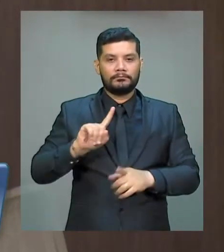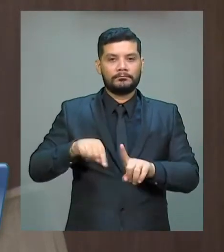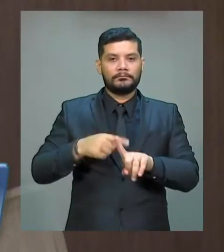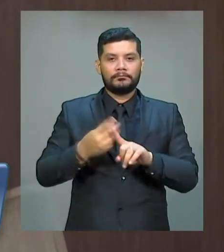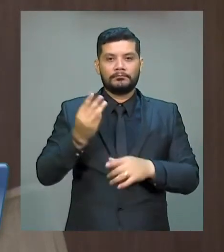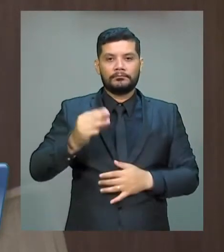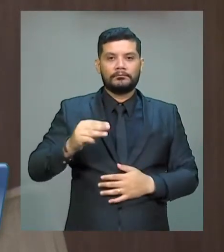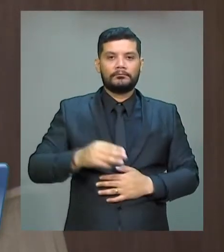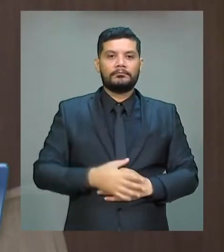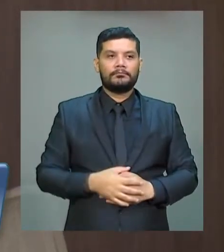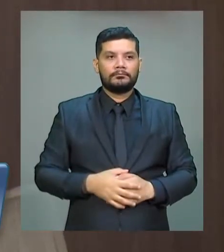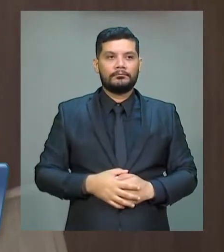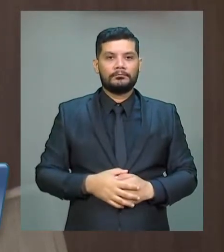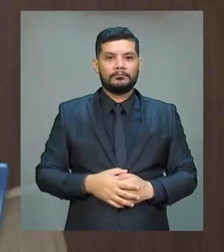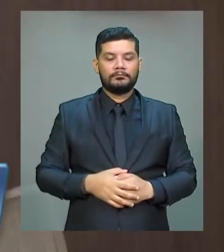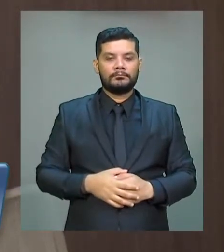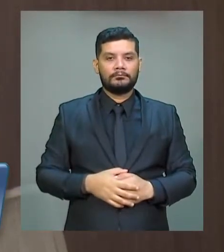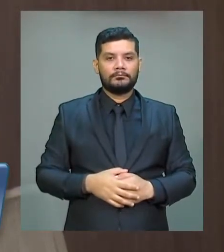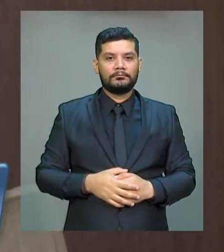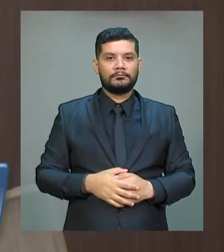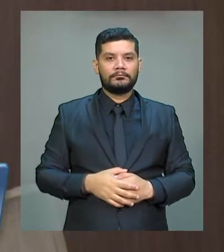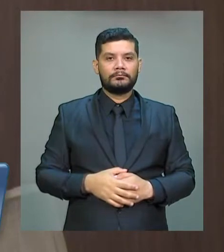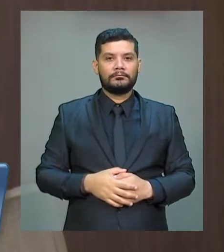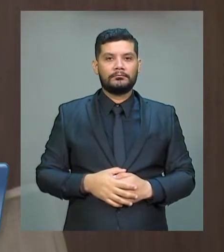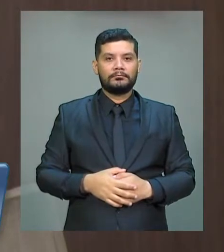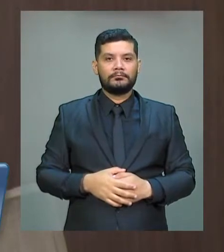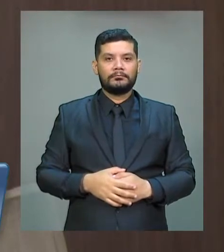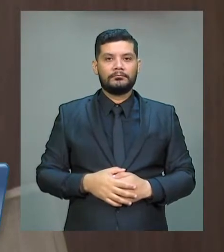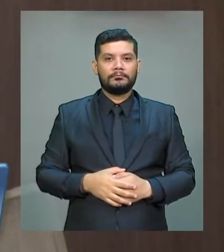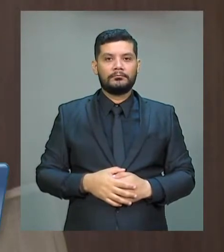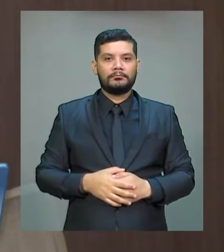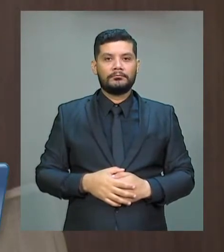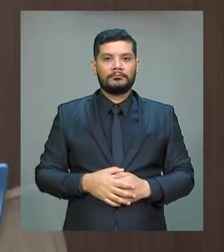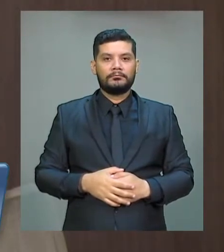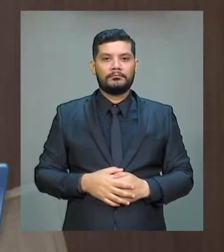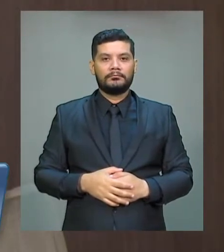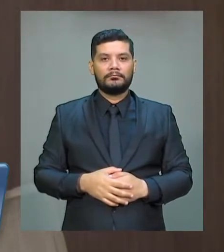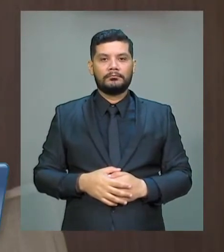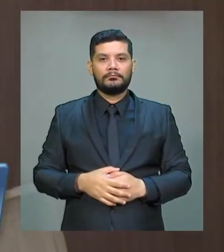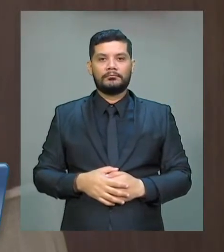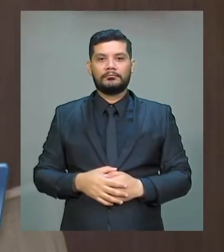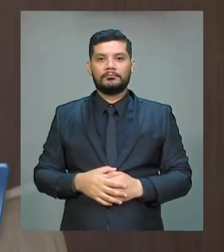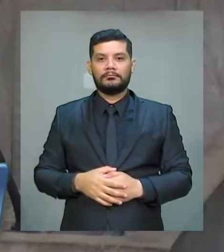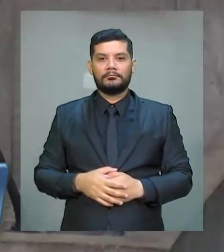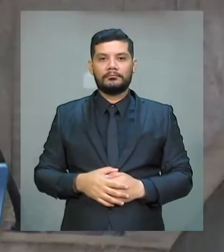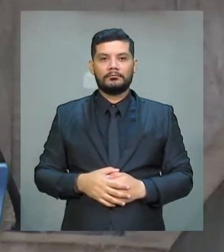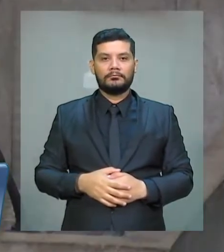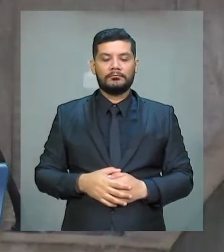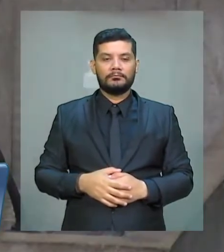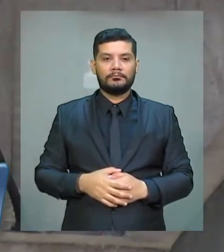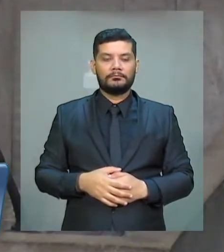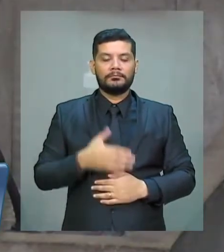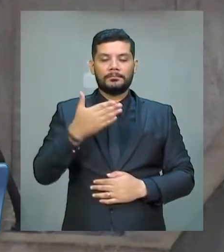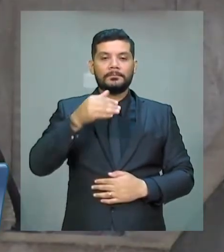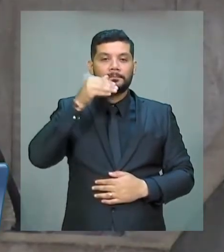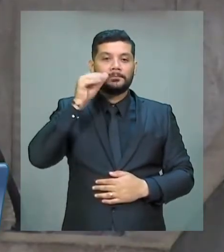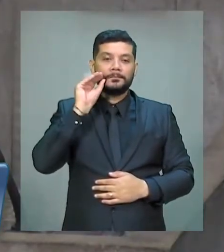minutos. Passando a palavra para o deputado Fernando Hugo. Deputado Rosendo,